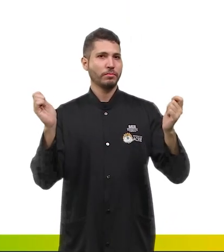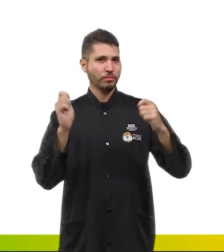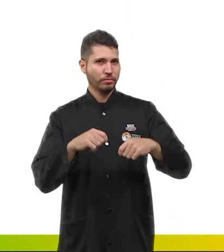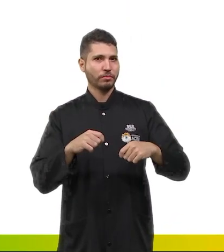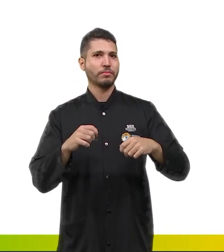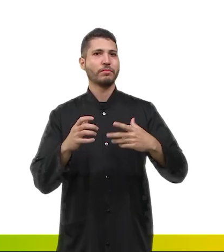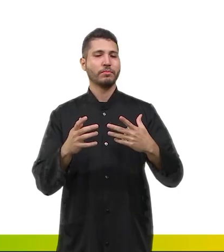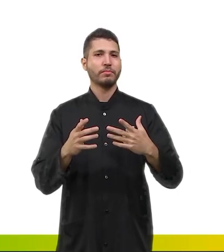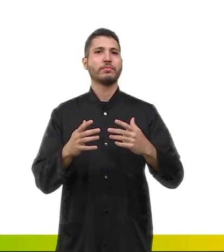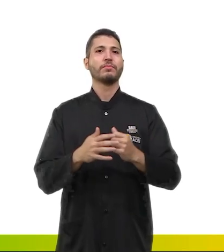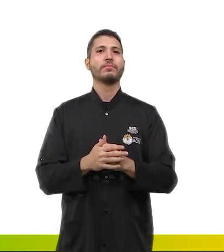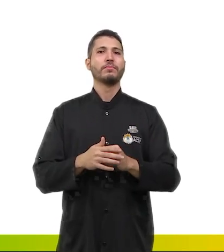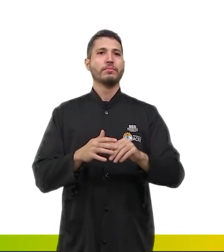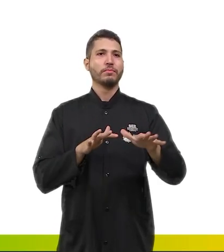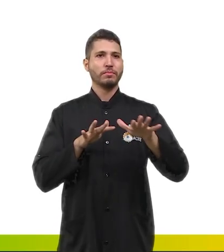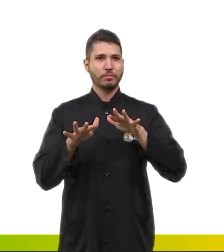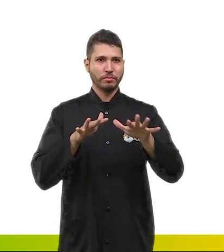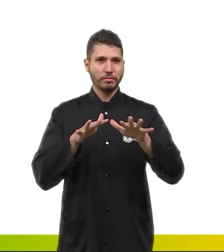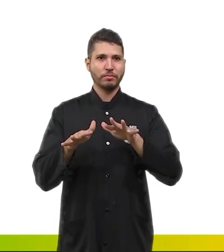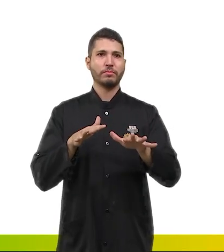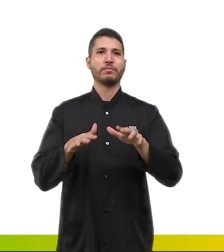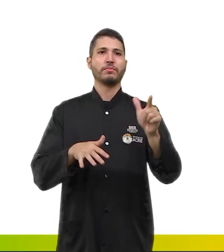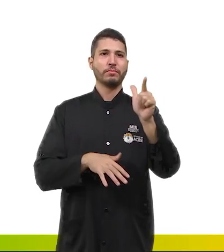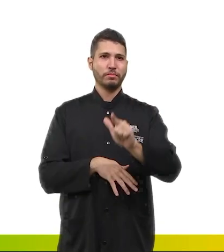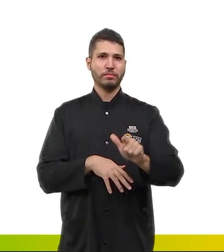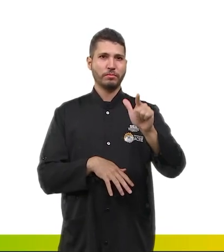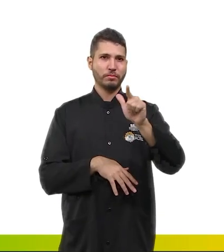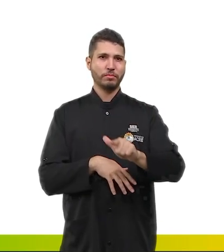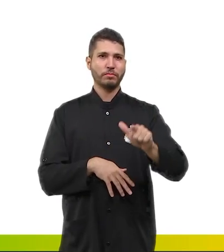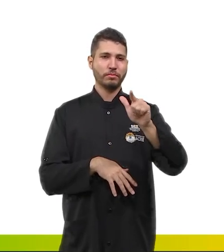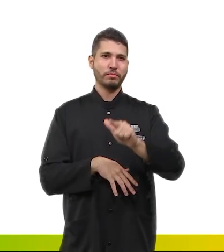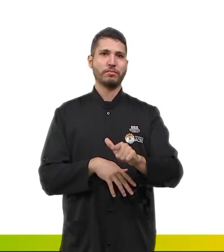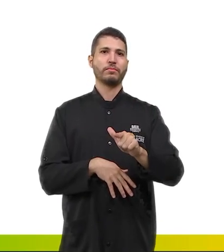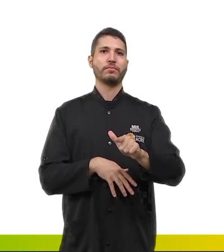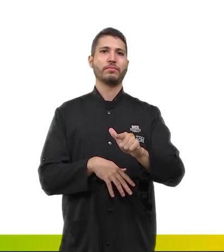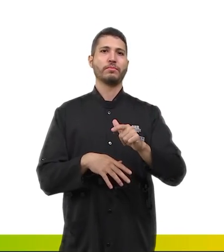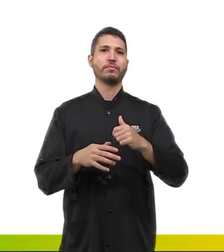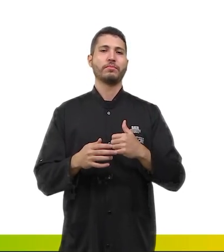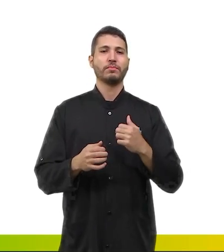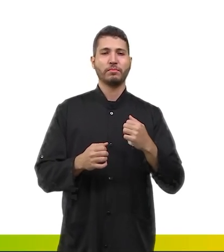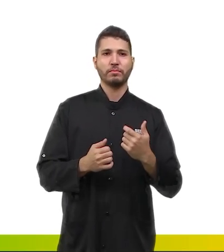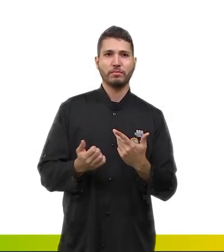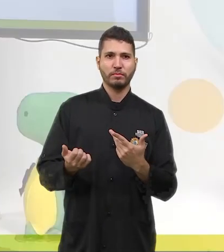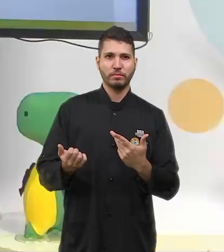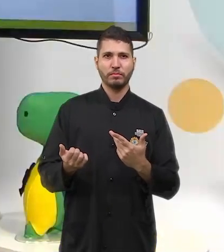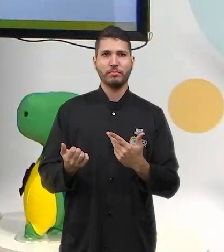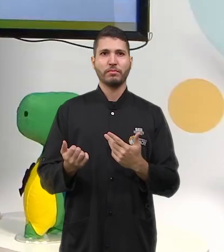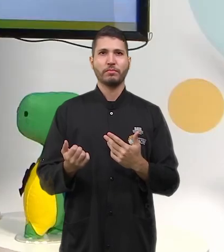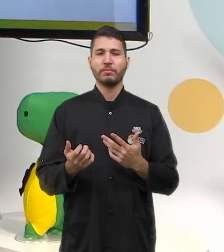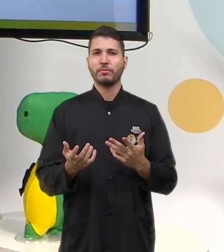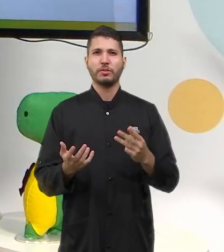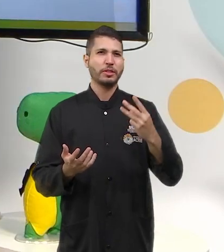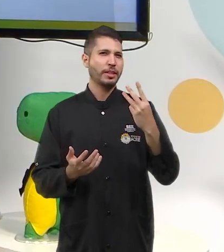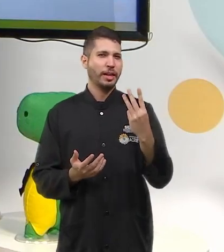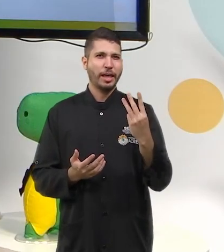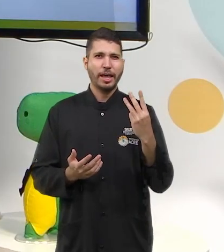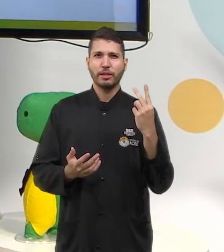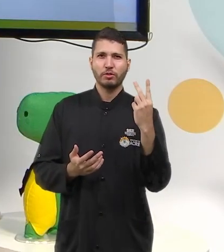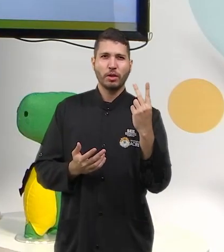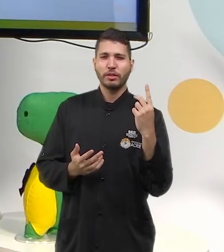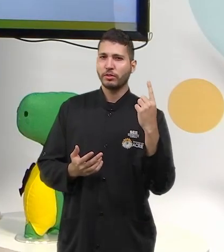um estímulo, saída rápida no sinal de largada. Então, nas suas posições, nas suas marcas, 3, 2, 1,